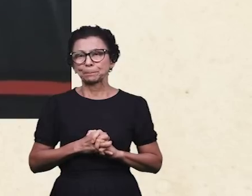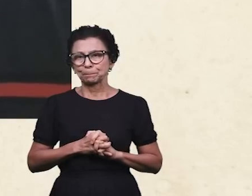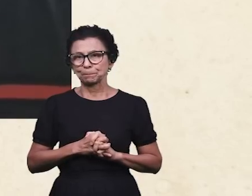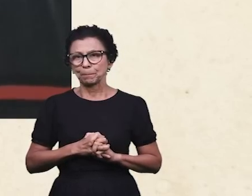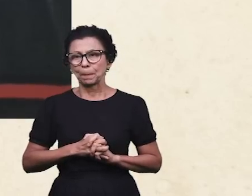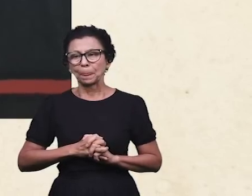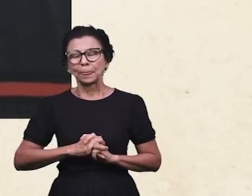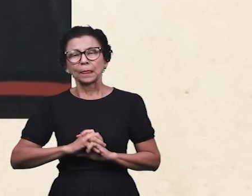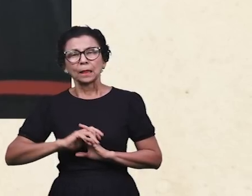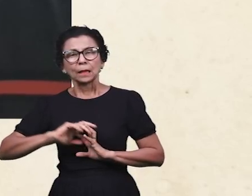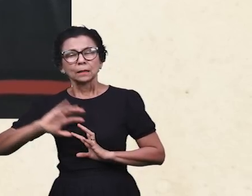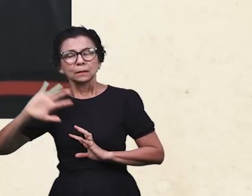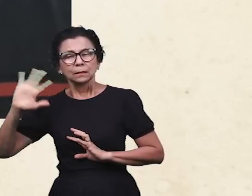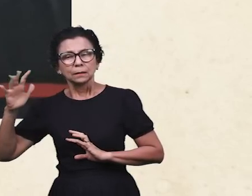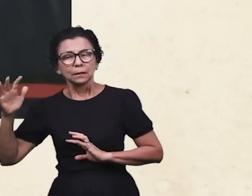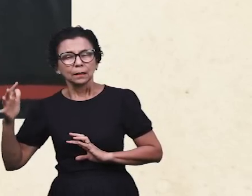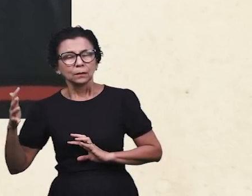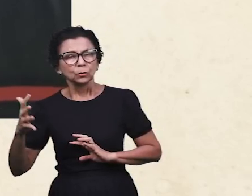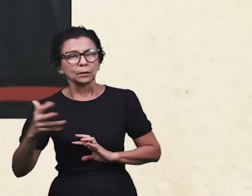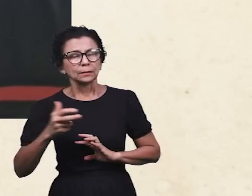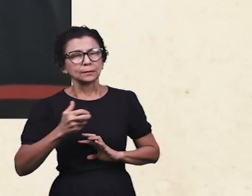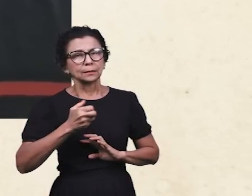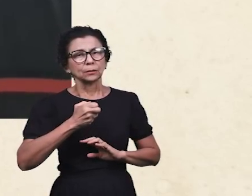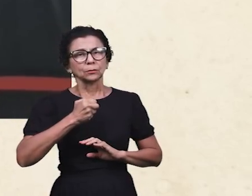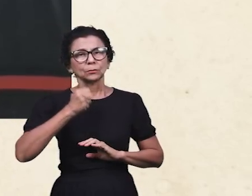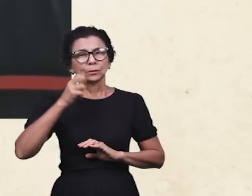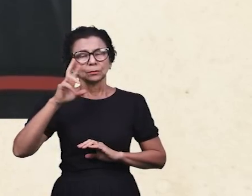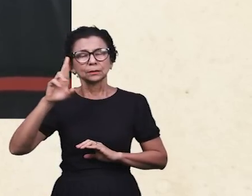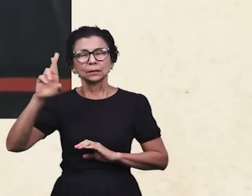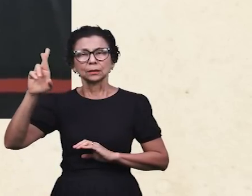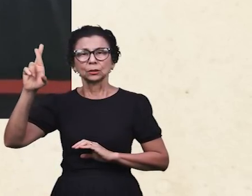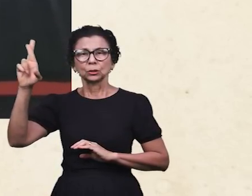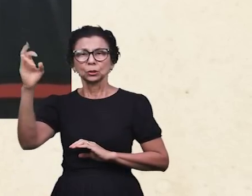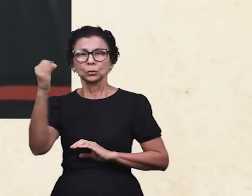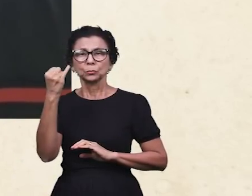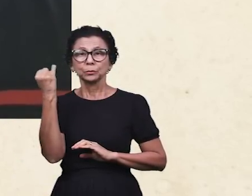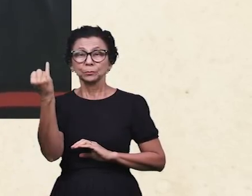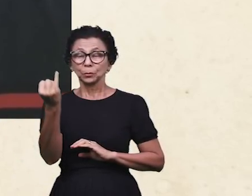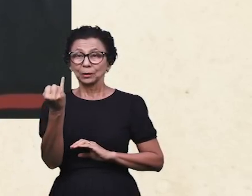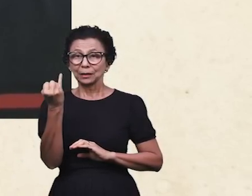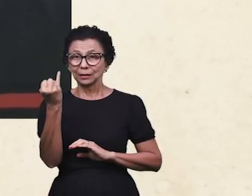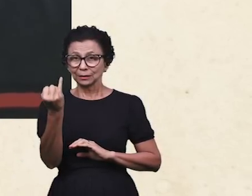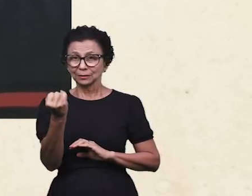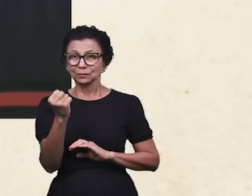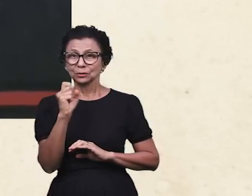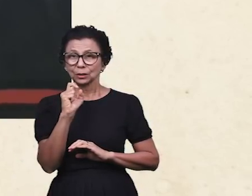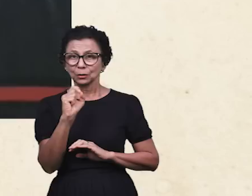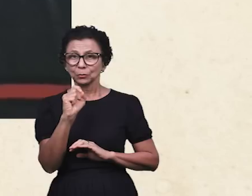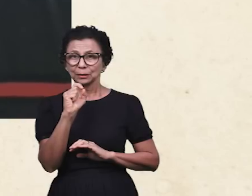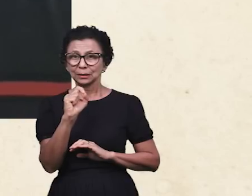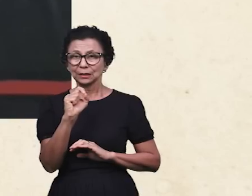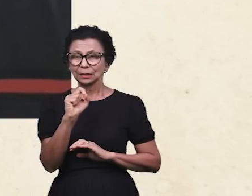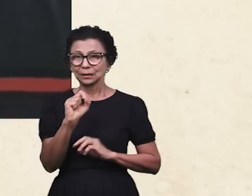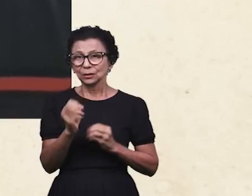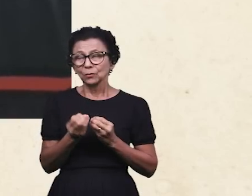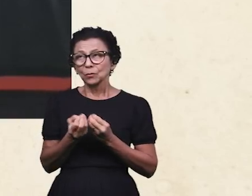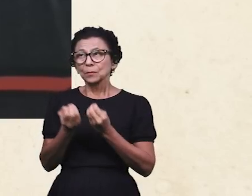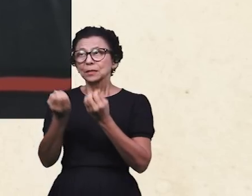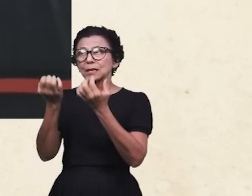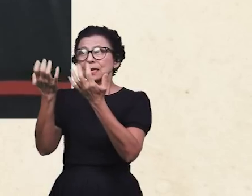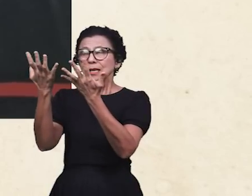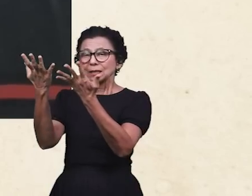na adoração importa mais aquilo que nós devemos entregar ao Senhor do que aquilo que